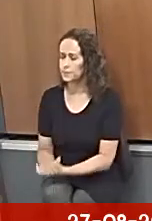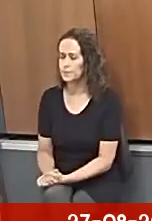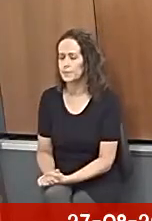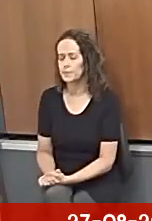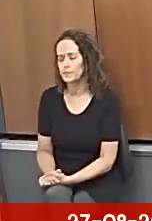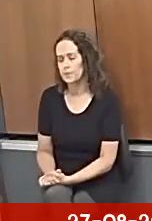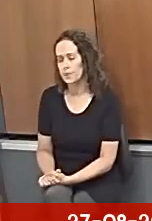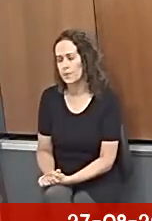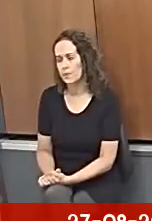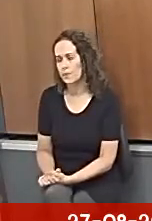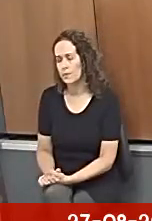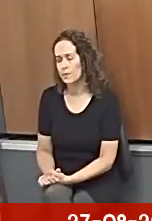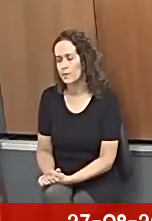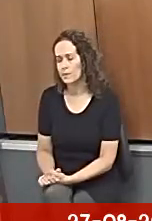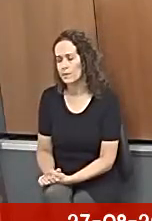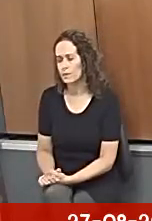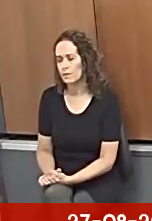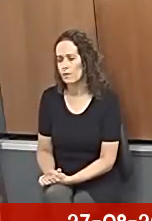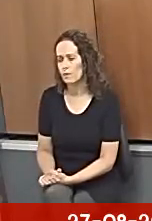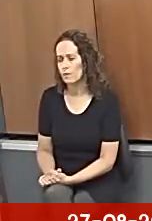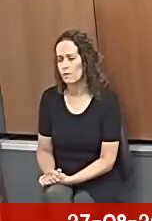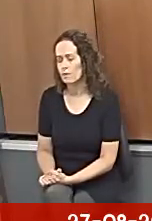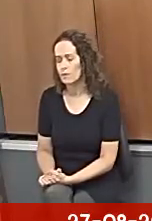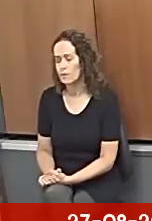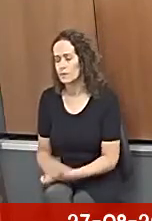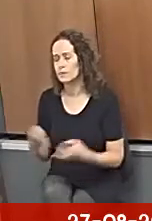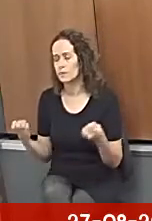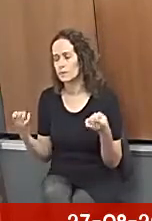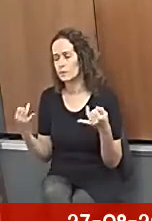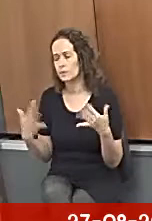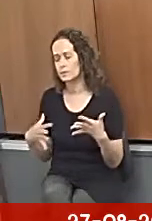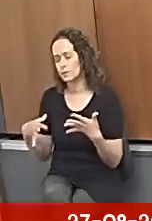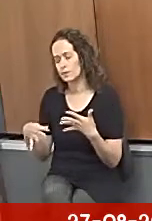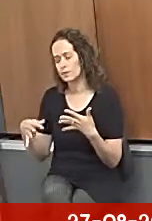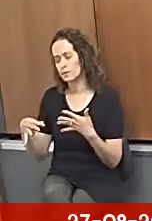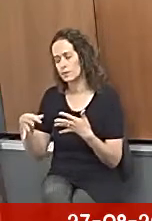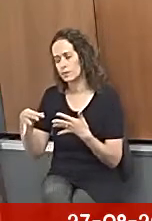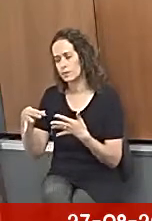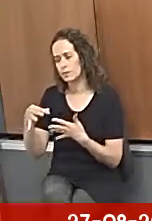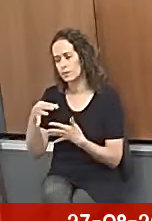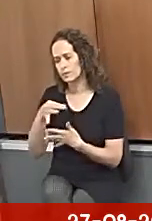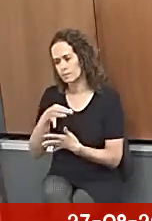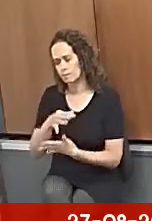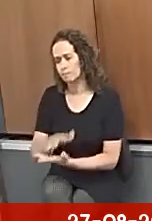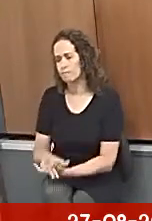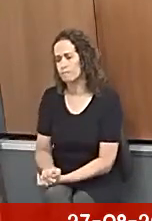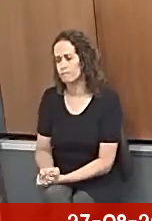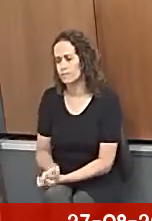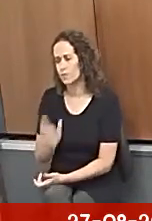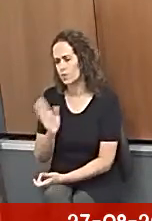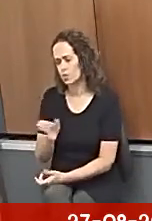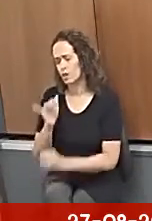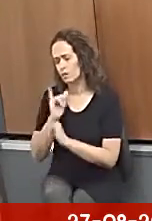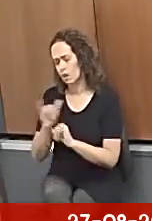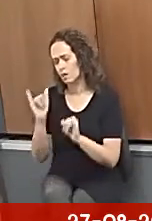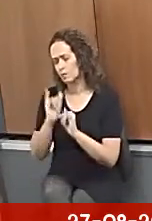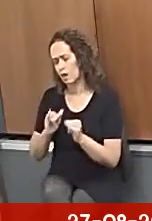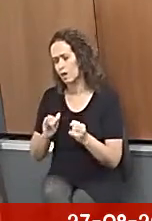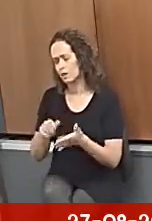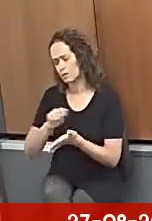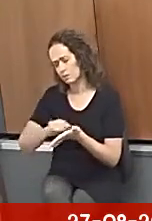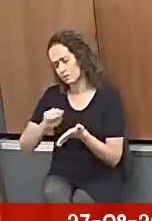dito isso eu vou tentar aqui é pontualmente passar pelos pontos que foram citados